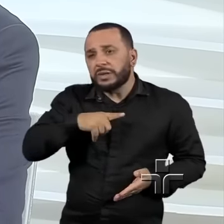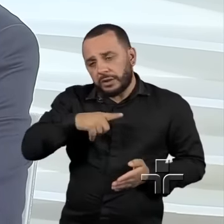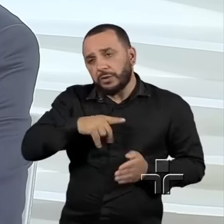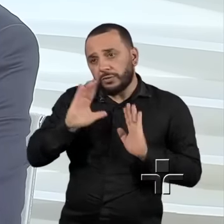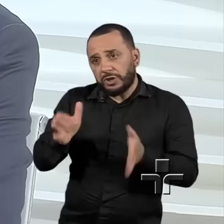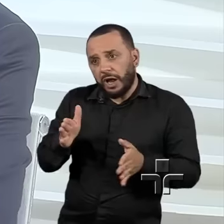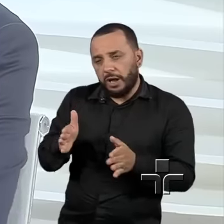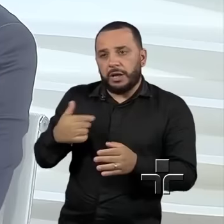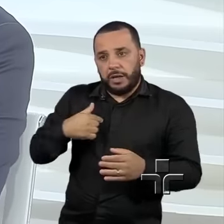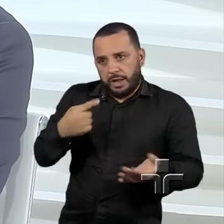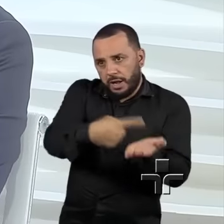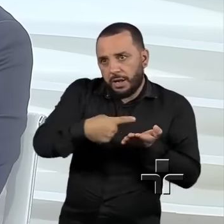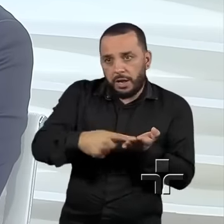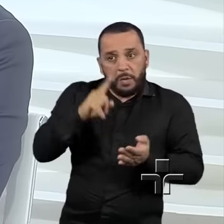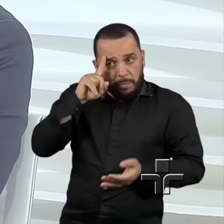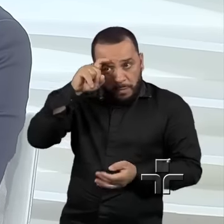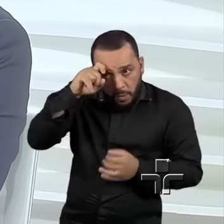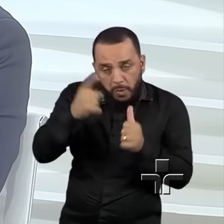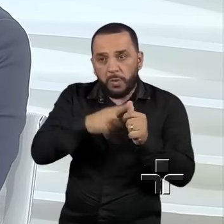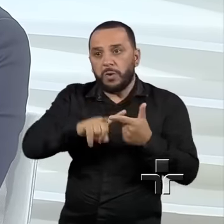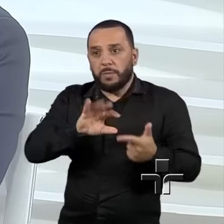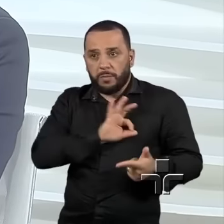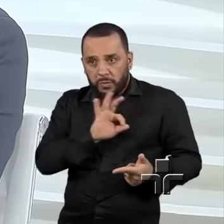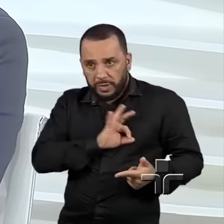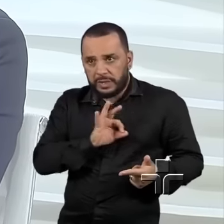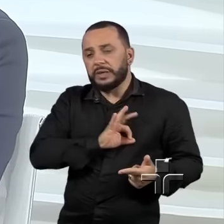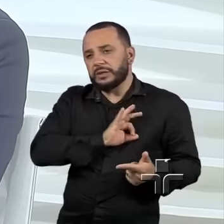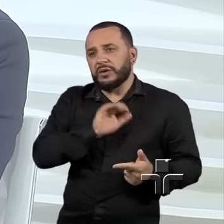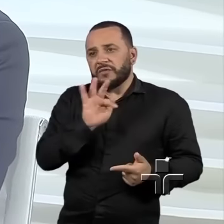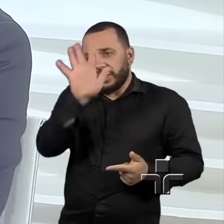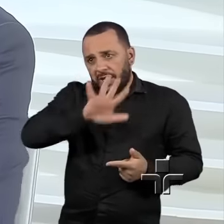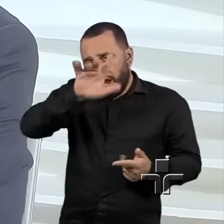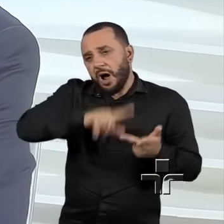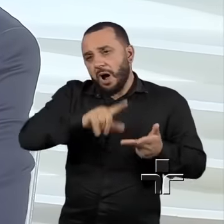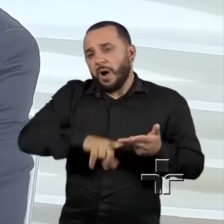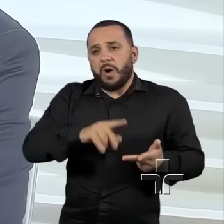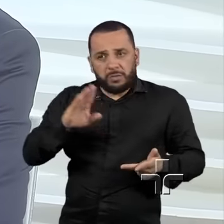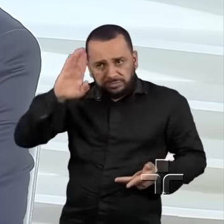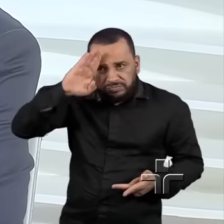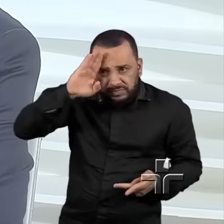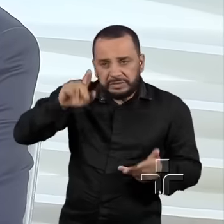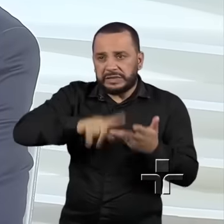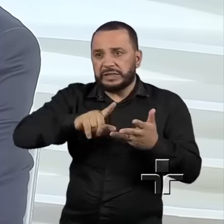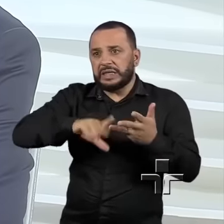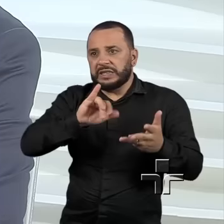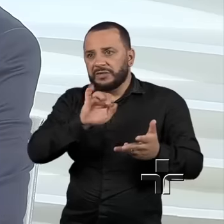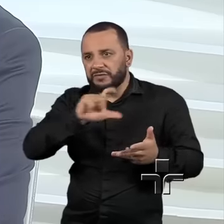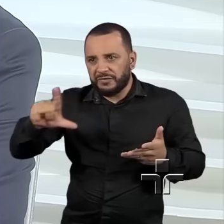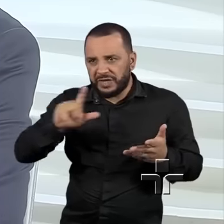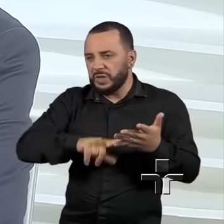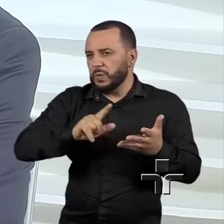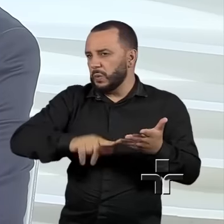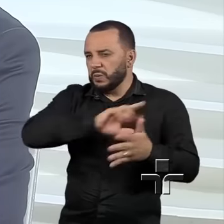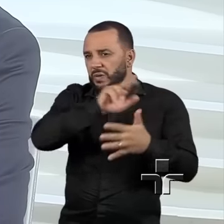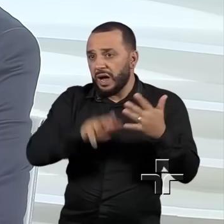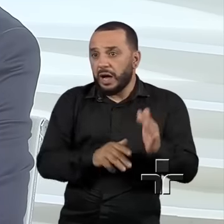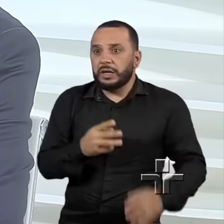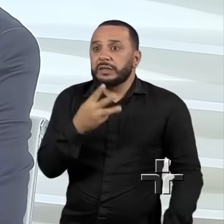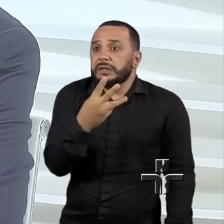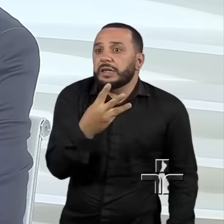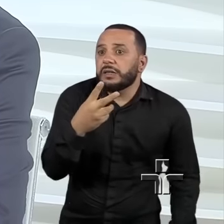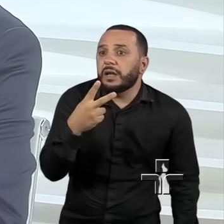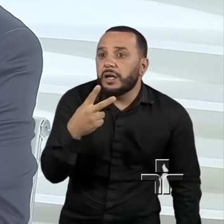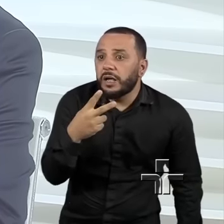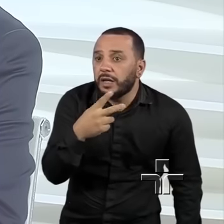moro Polícia Federal exército brasileiro Polícia Militar Polícia Civil inteligência da polícia e em 34